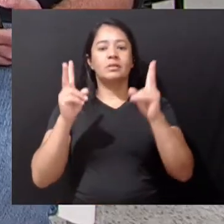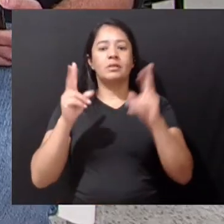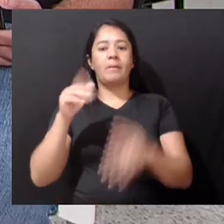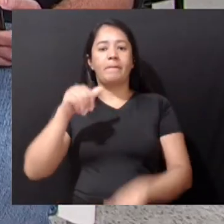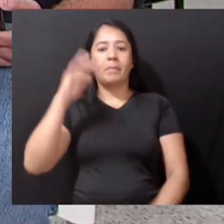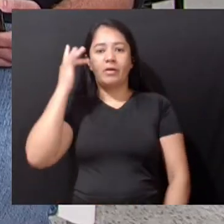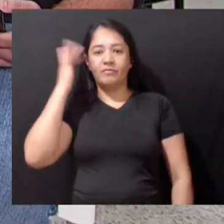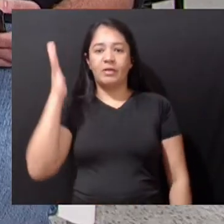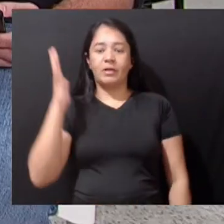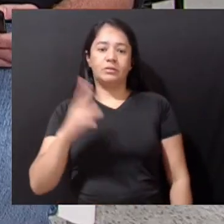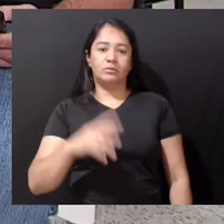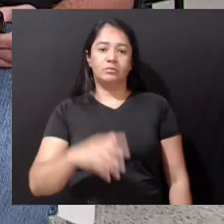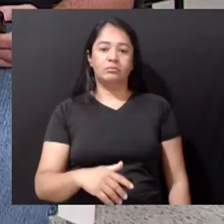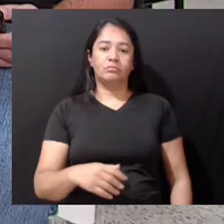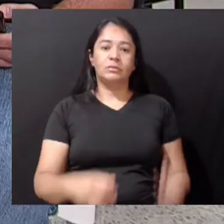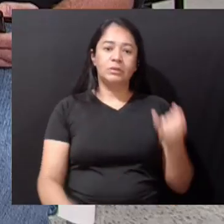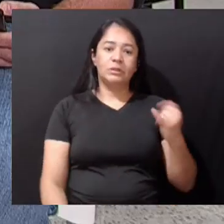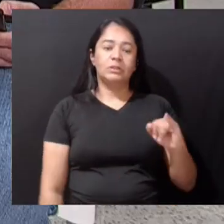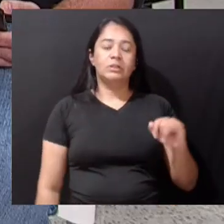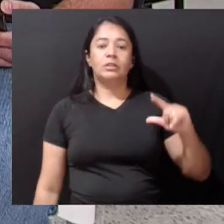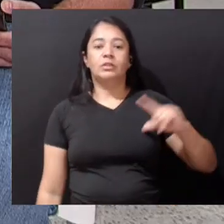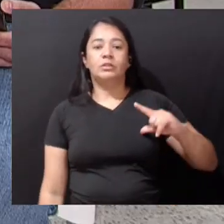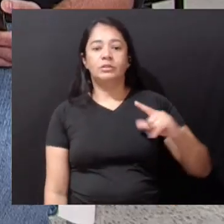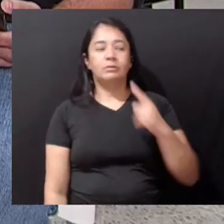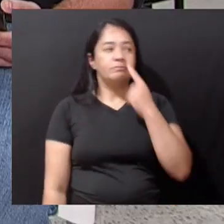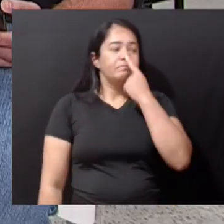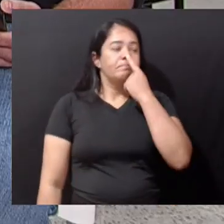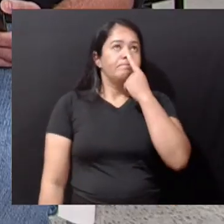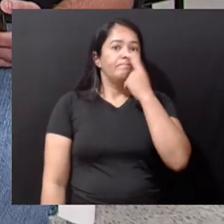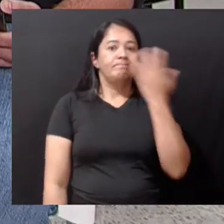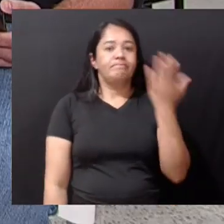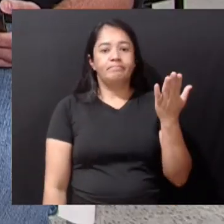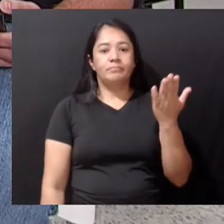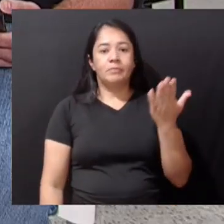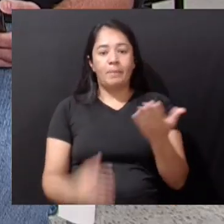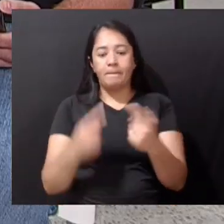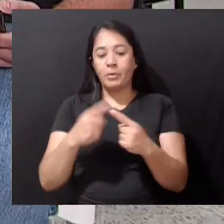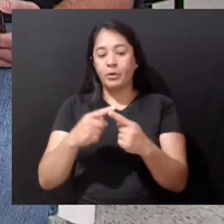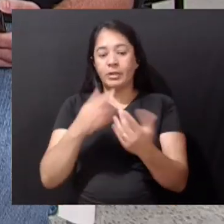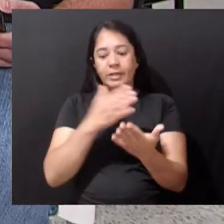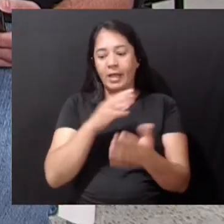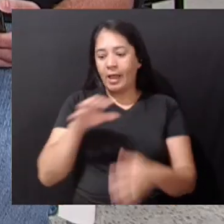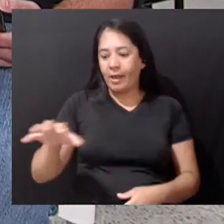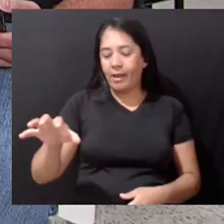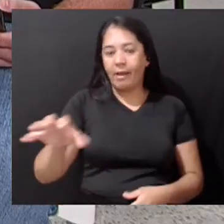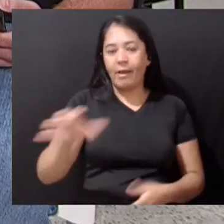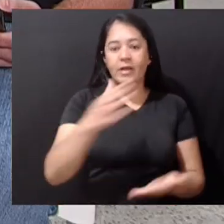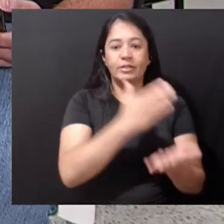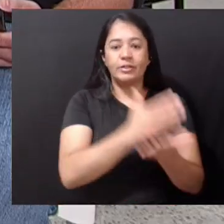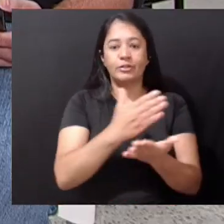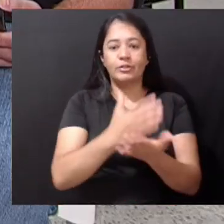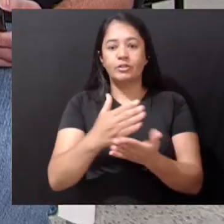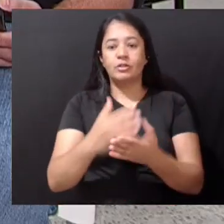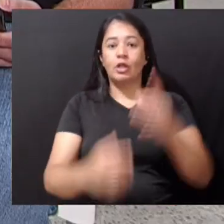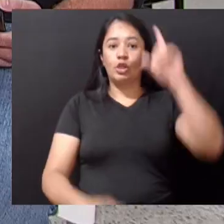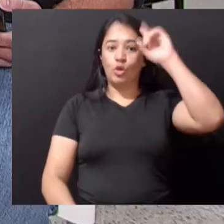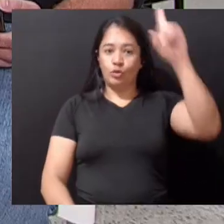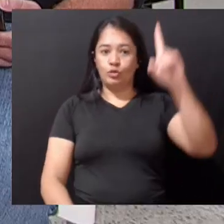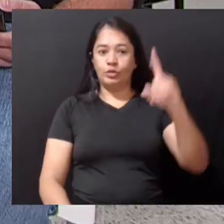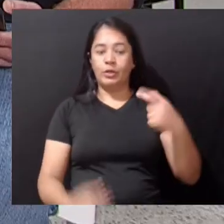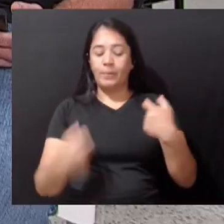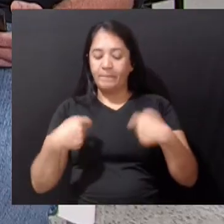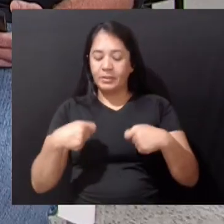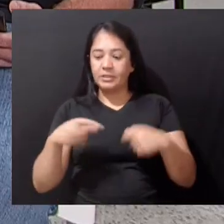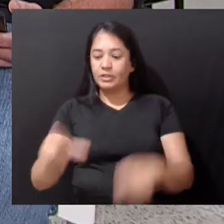tenho uma maior afinidade, como ela é dividida por área, naquele dia eu preciso escolher aquilo que é